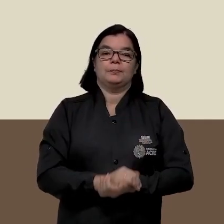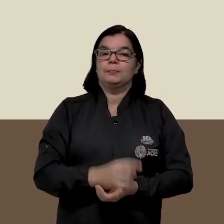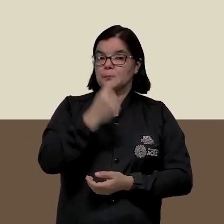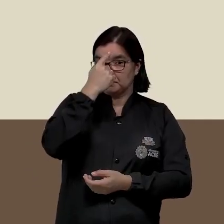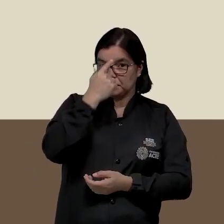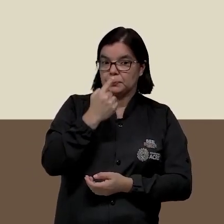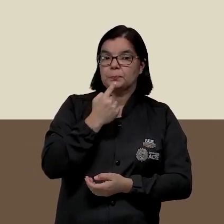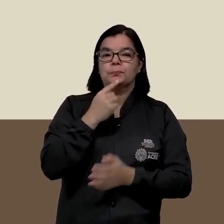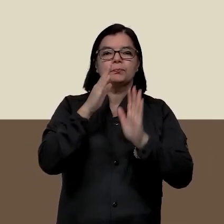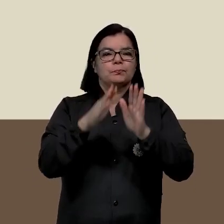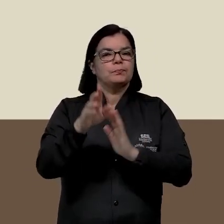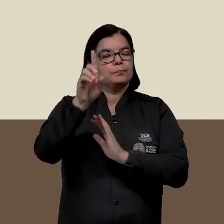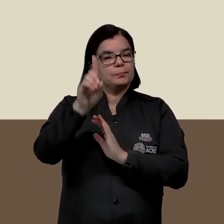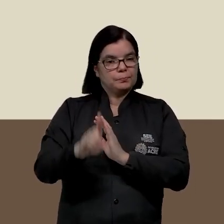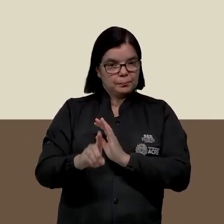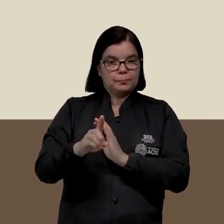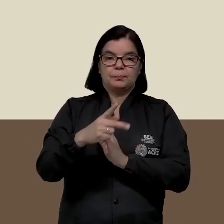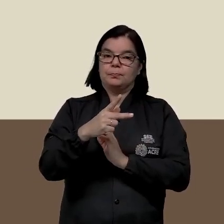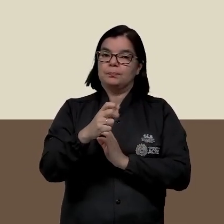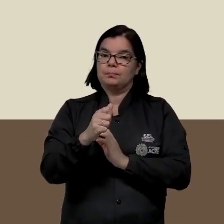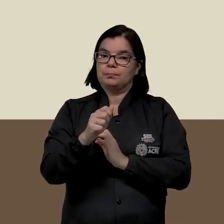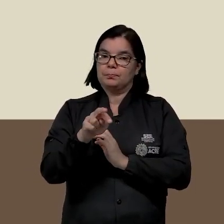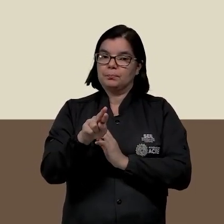integridade. Já os direitos